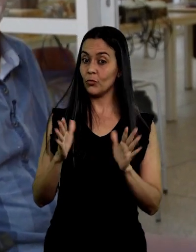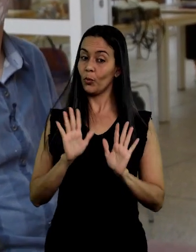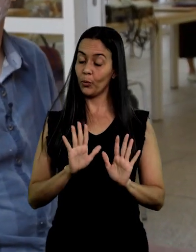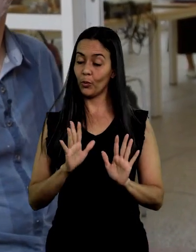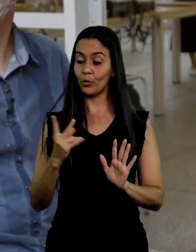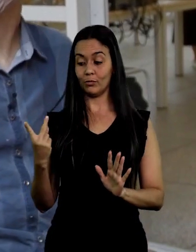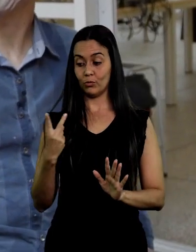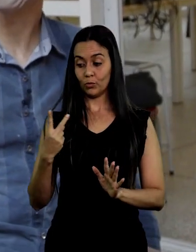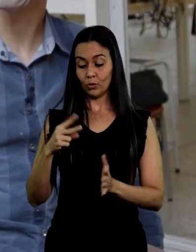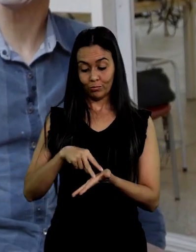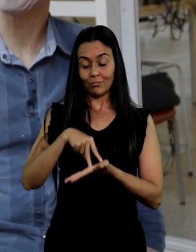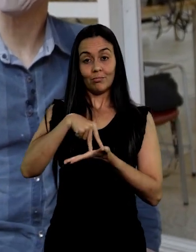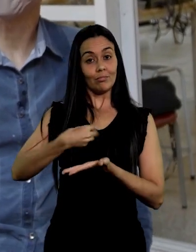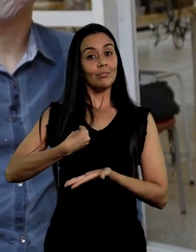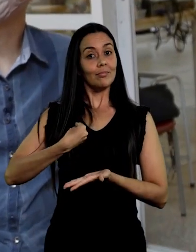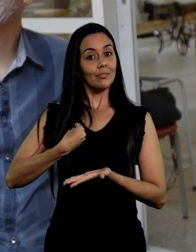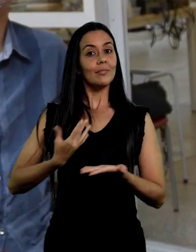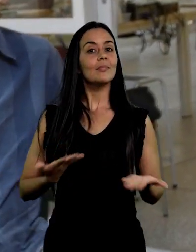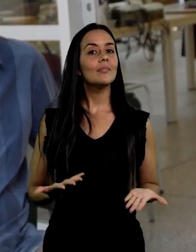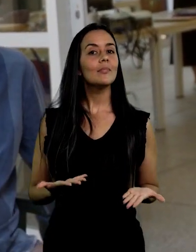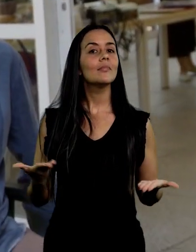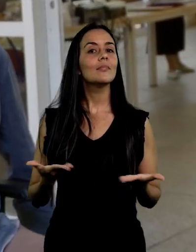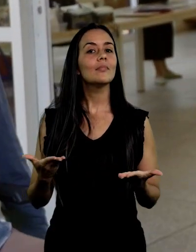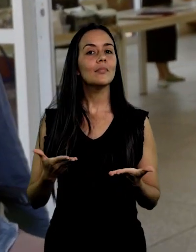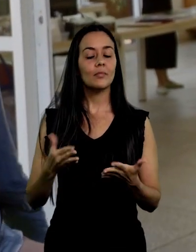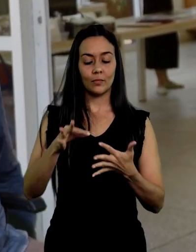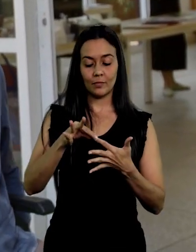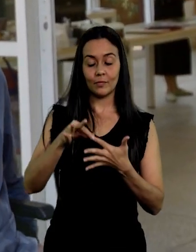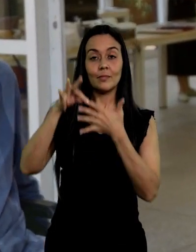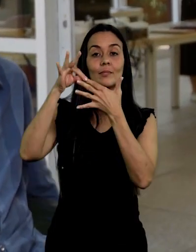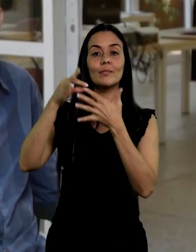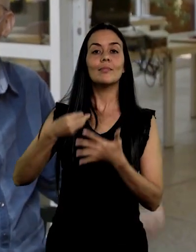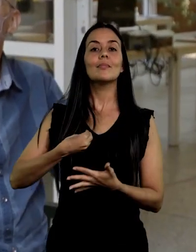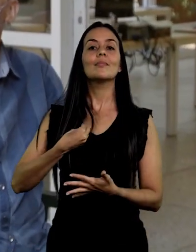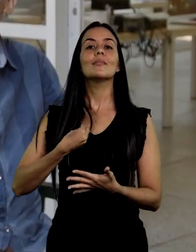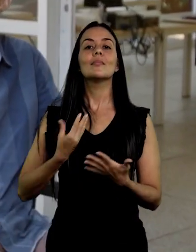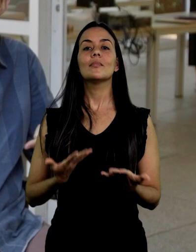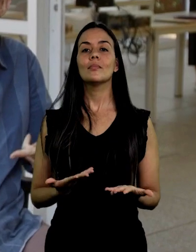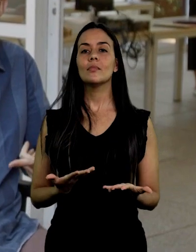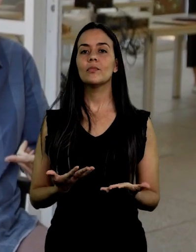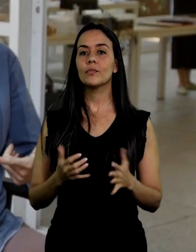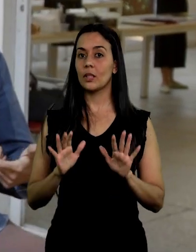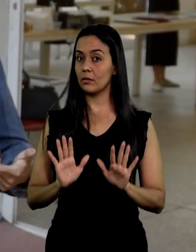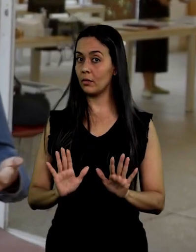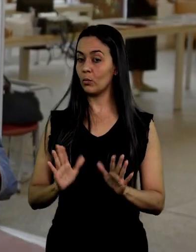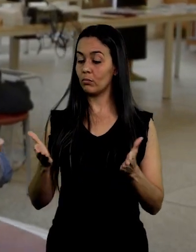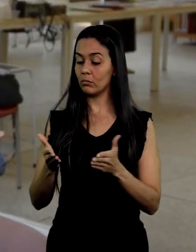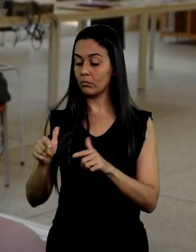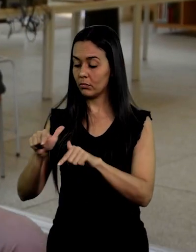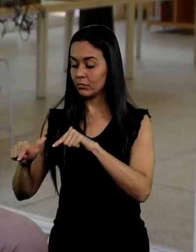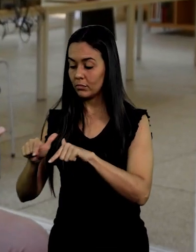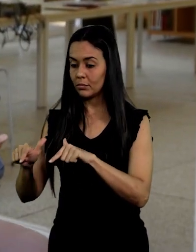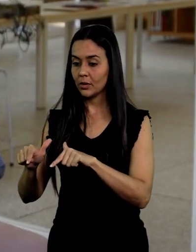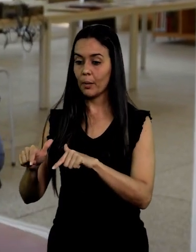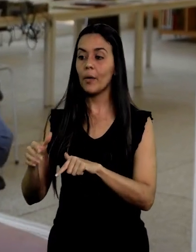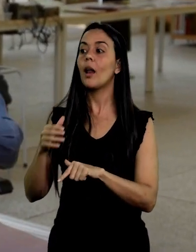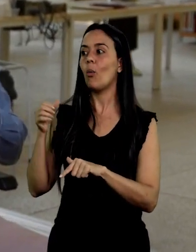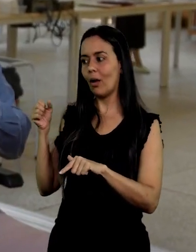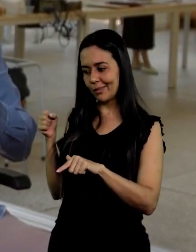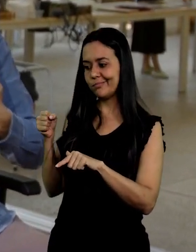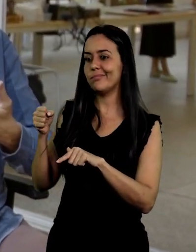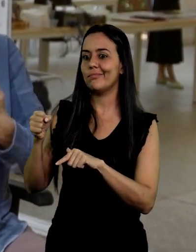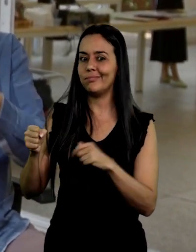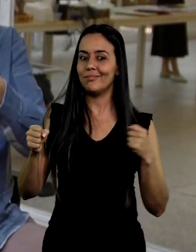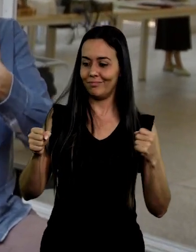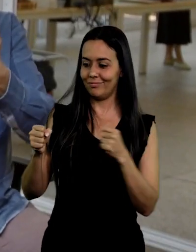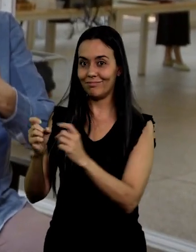dizendo que tem a ver com as prioridades que a gente se coloca. Exatamente, porque sim. A hora que pintou isso aqui, a gente deu um jeito de estar. E por que a gente não privilegia o